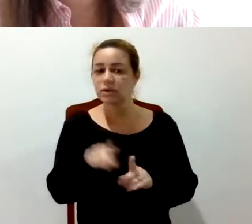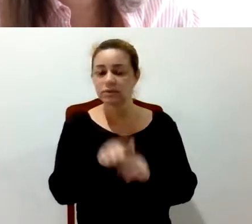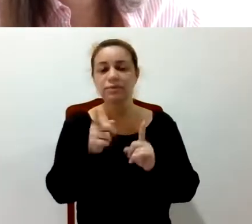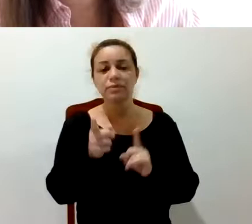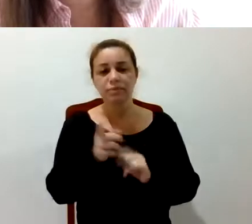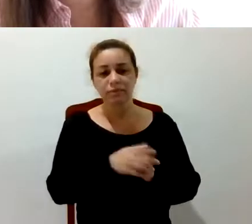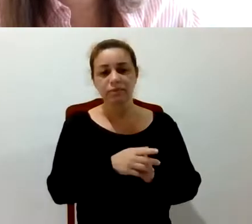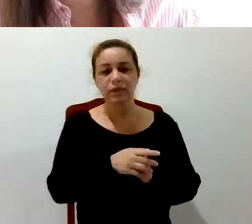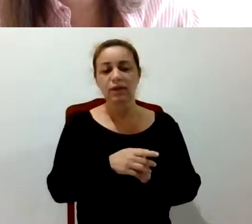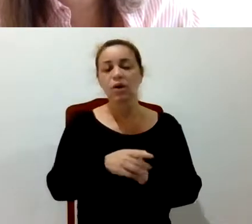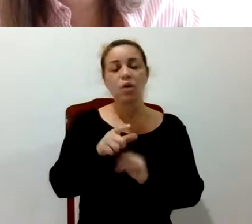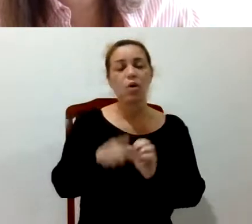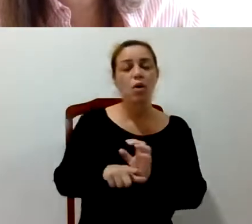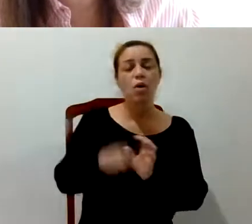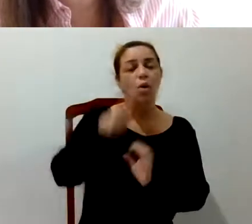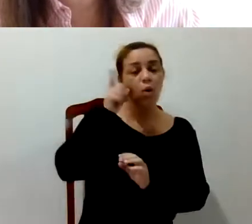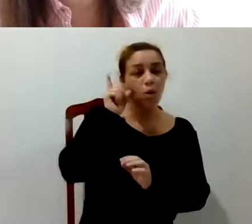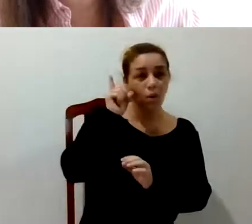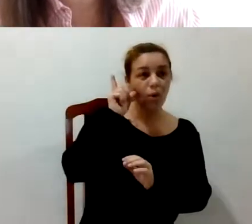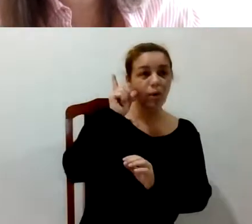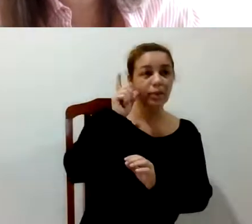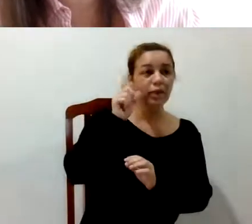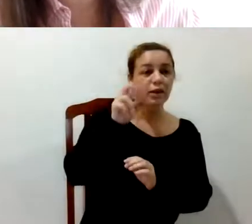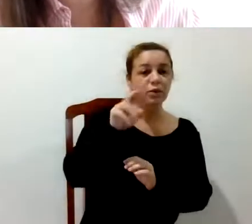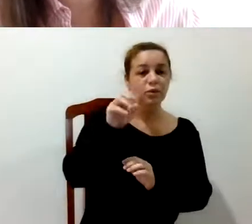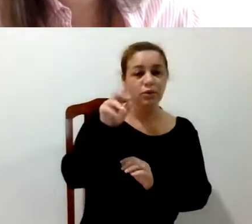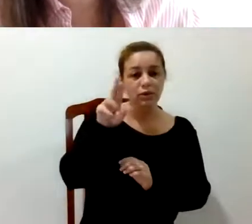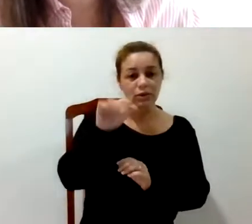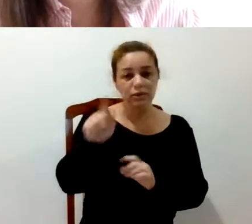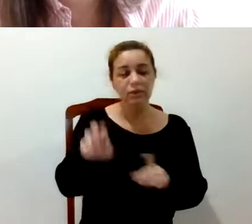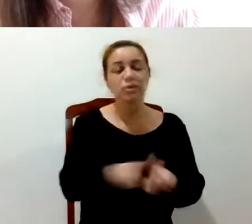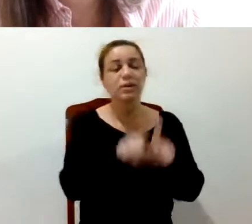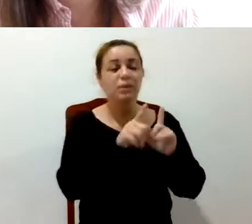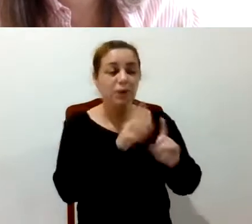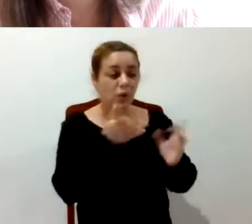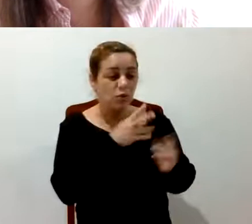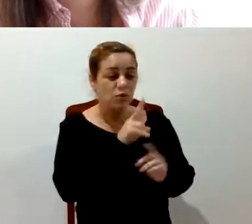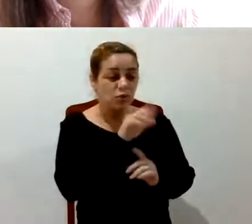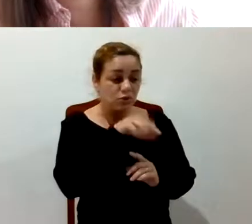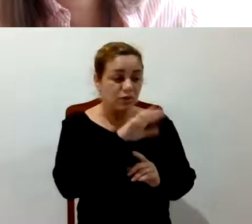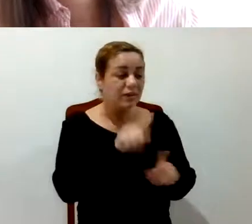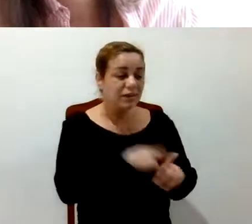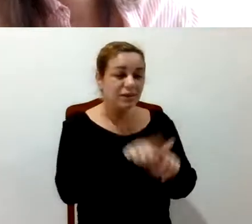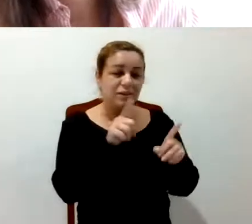que foi muito boa, mas a da Vânia hoje também foi boa, Antônia, ela falou uma temática tão importante. Nossa, que professora bacana.